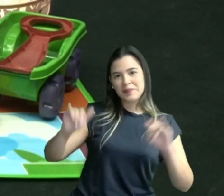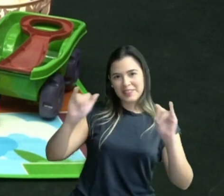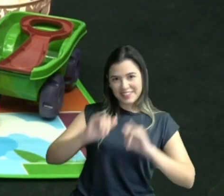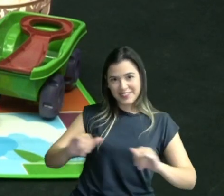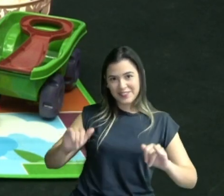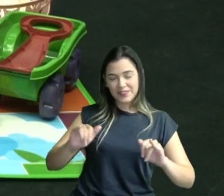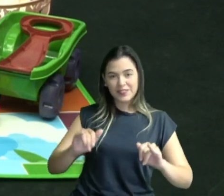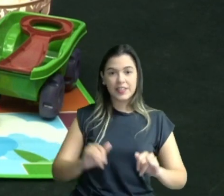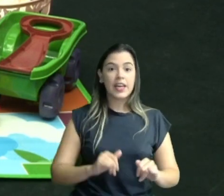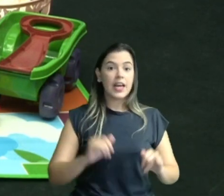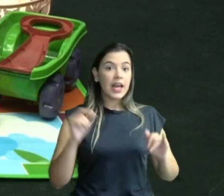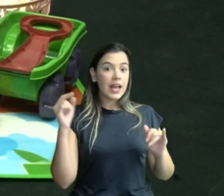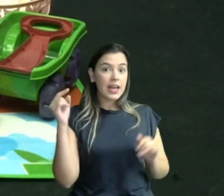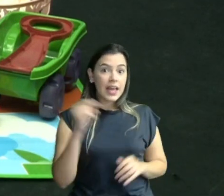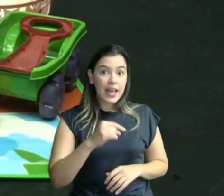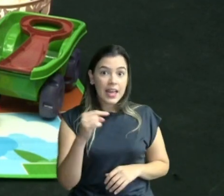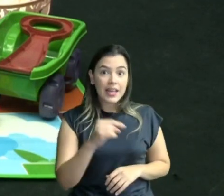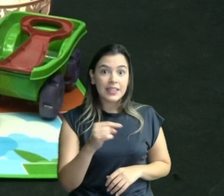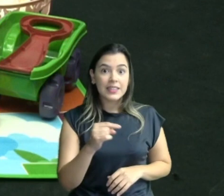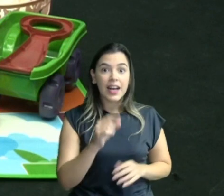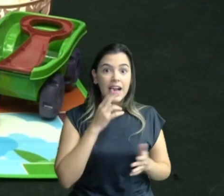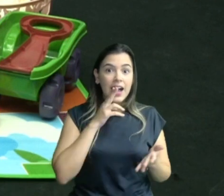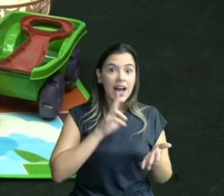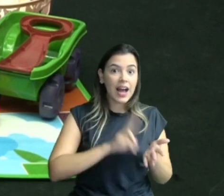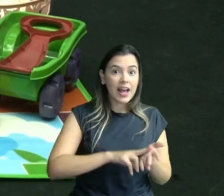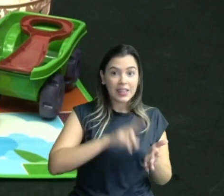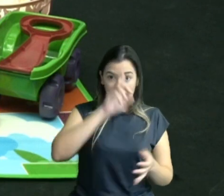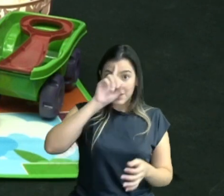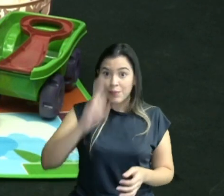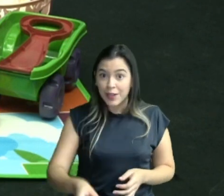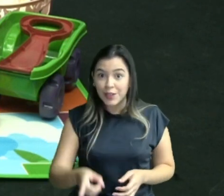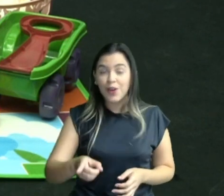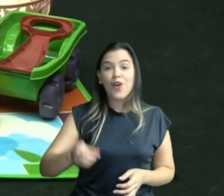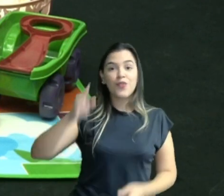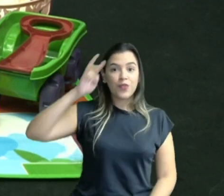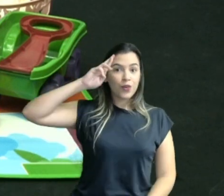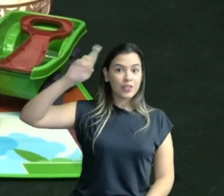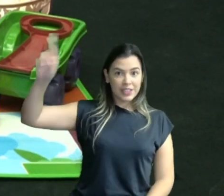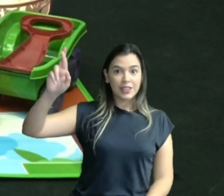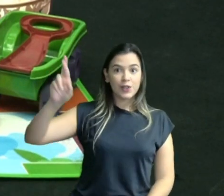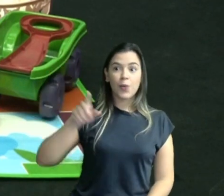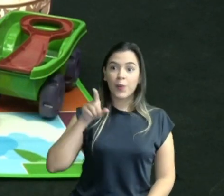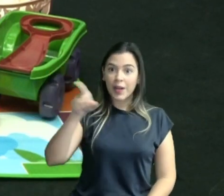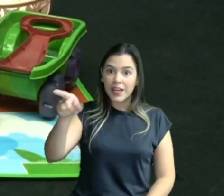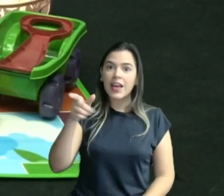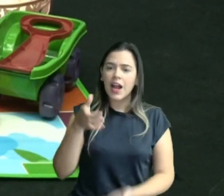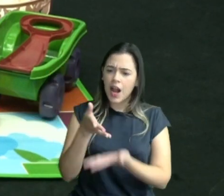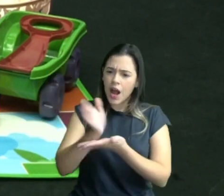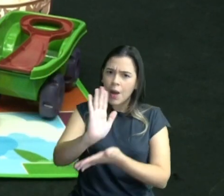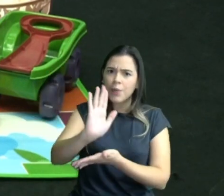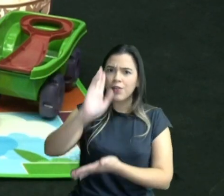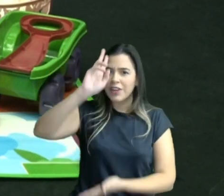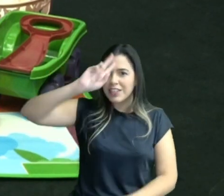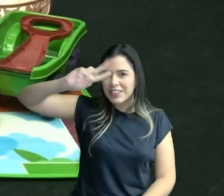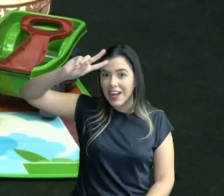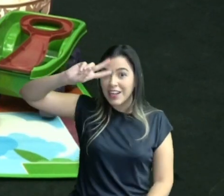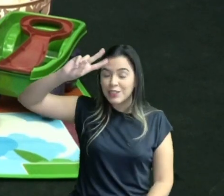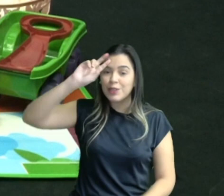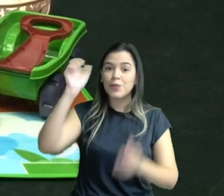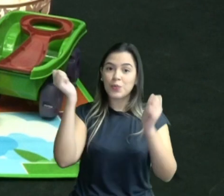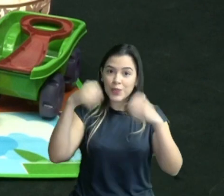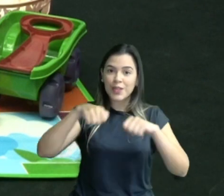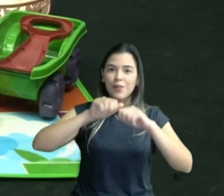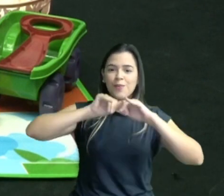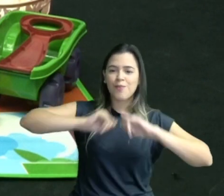então foi o diretor que enviou essa carta para que ela o ácido a sua própria história